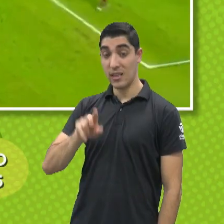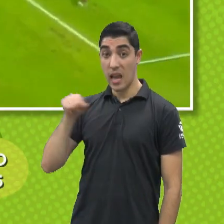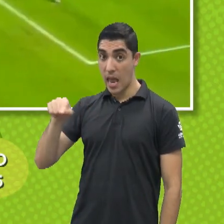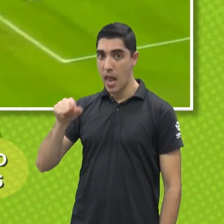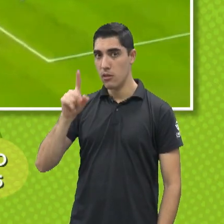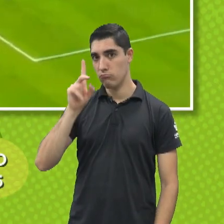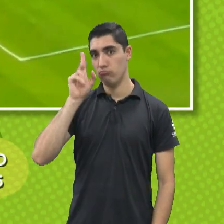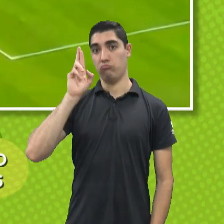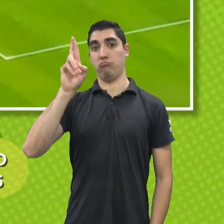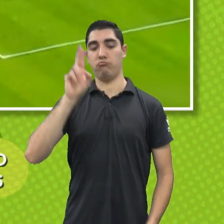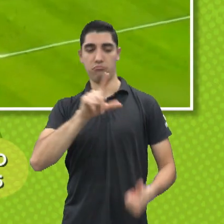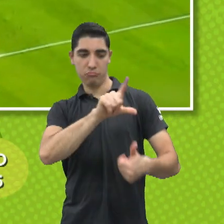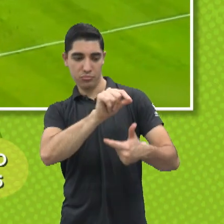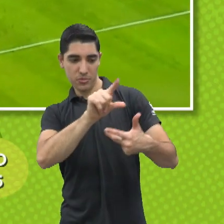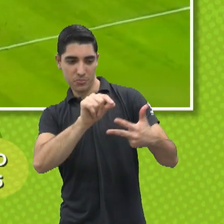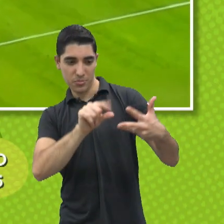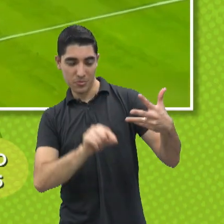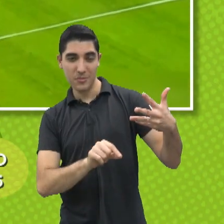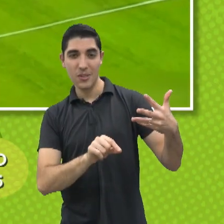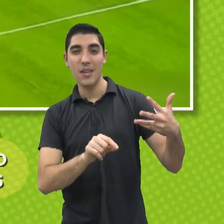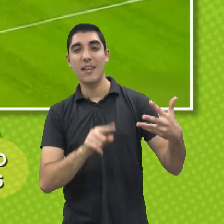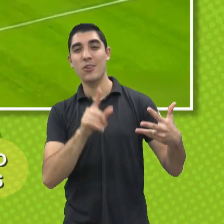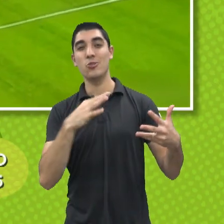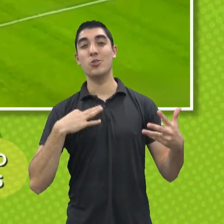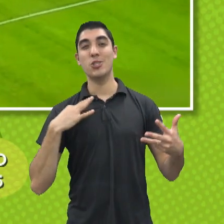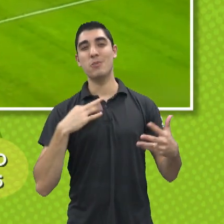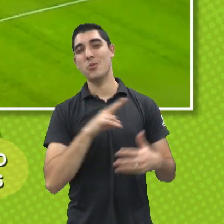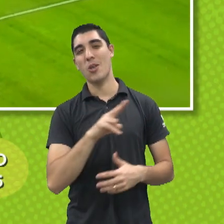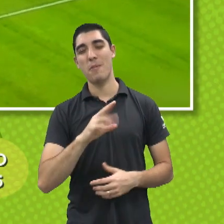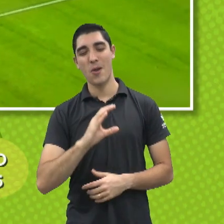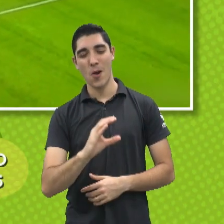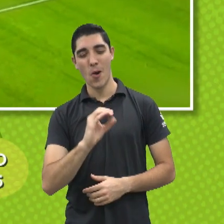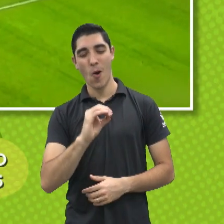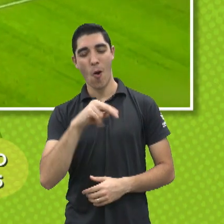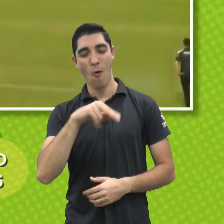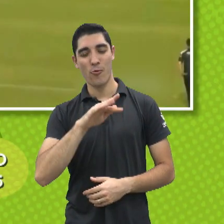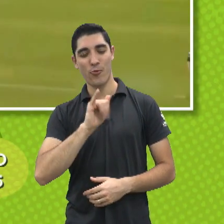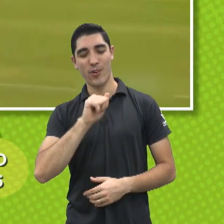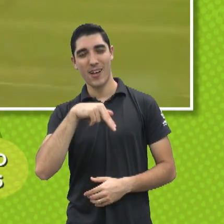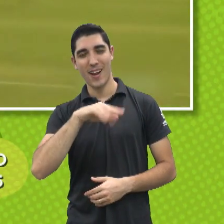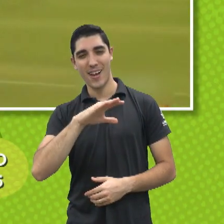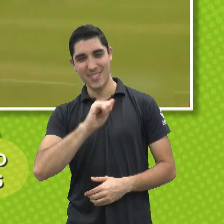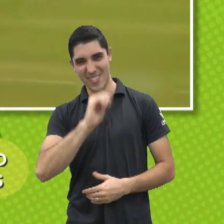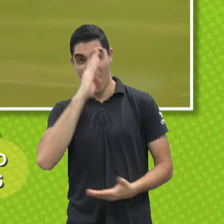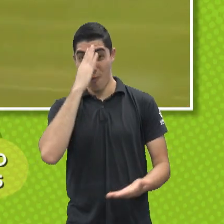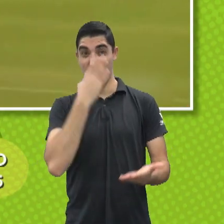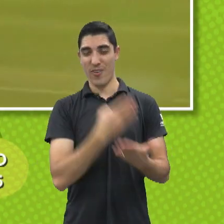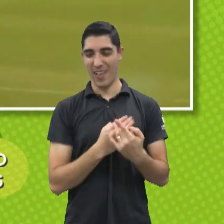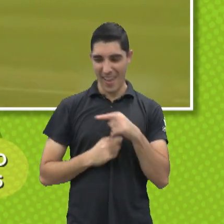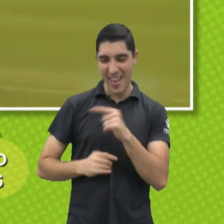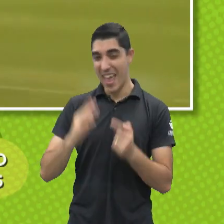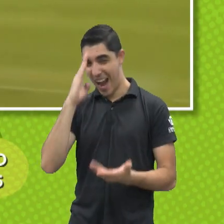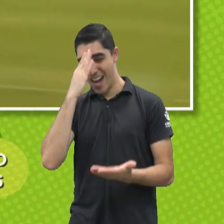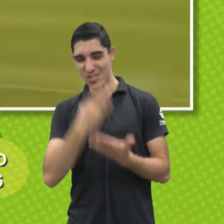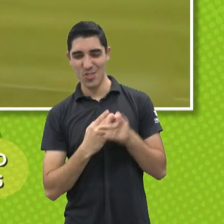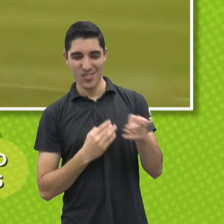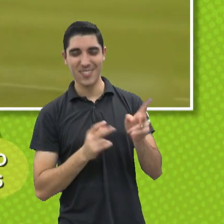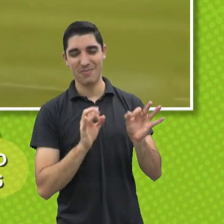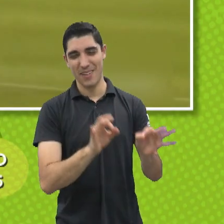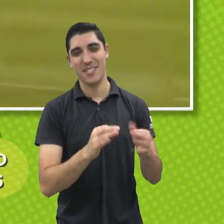de um time chamado Confiança também, para poder manter o script. O São José está apostando em jogadores